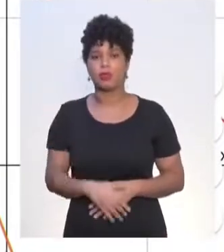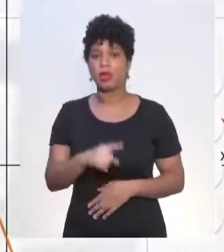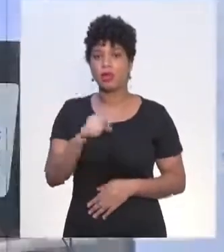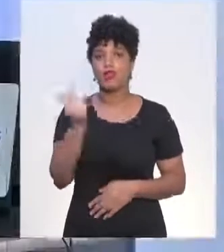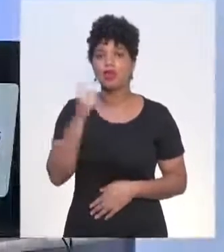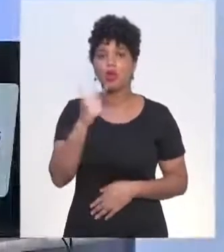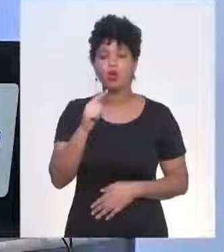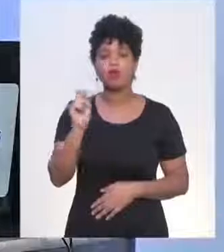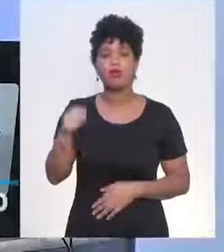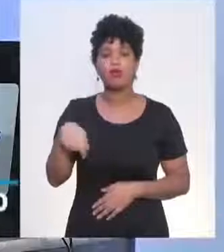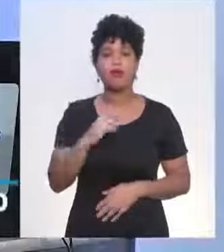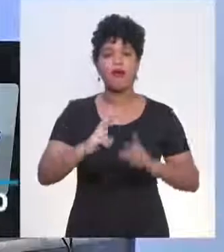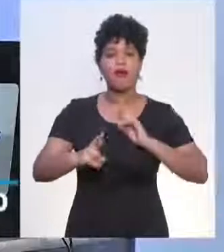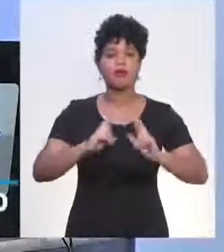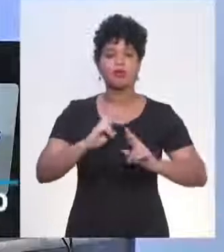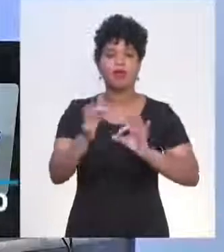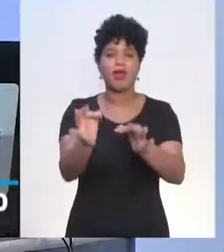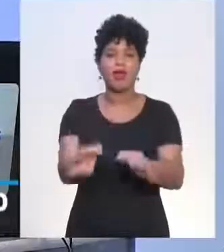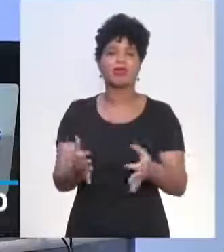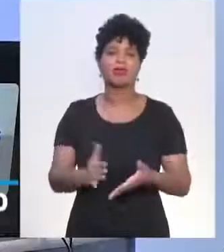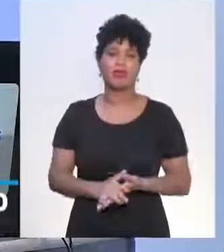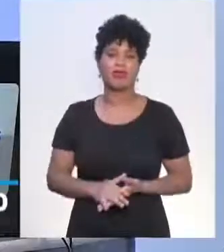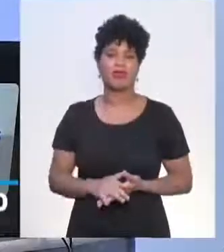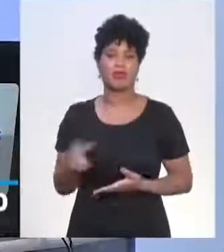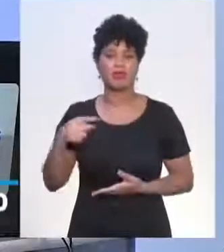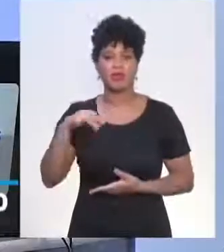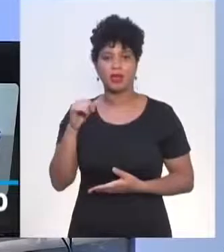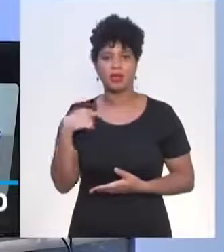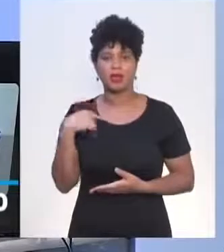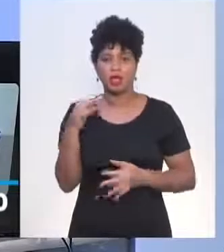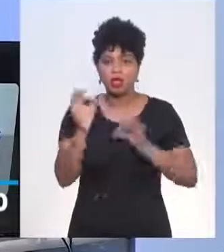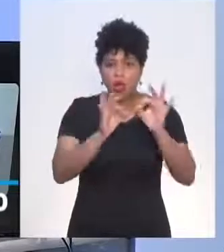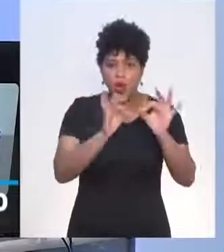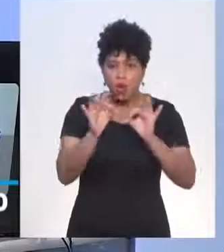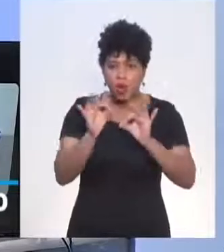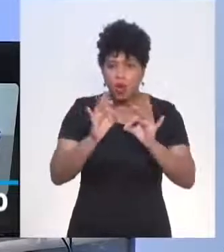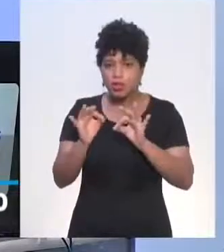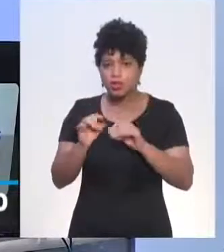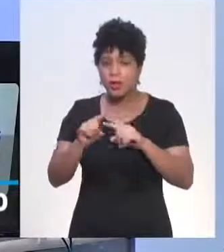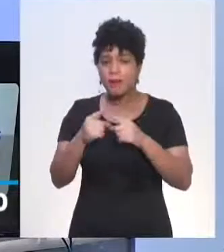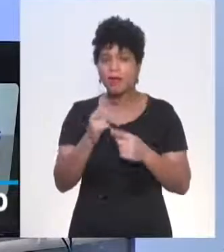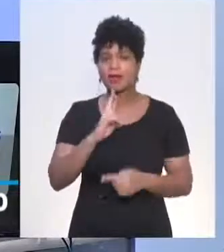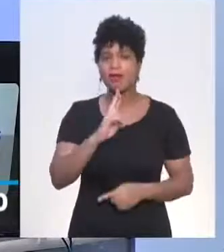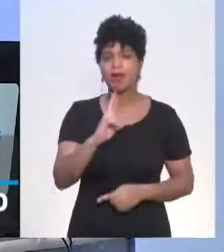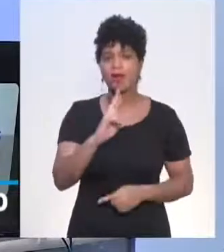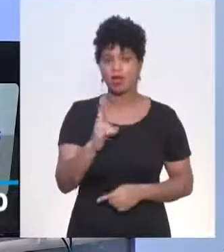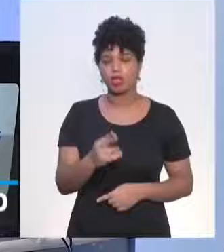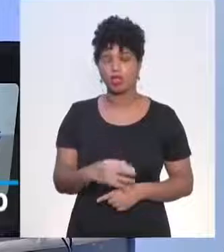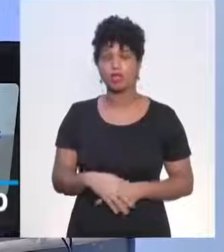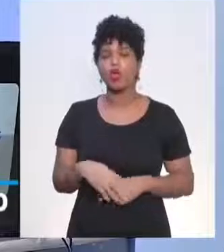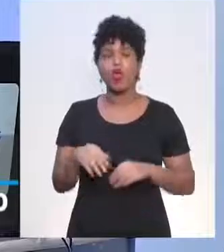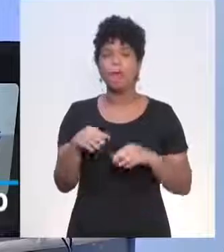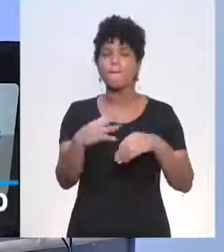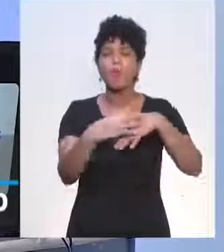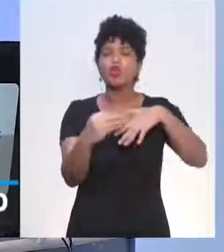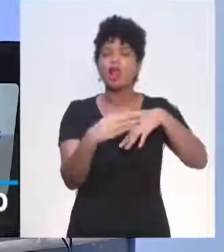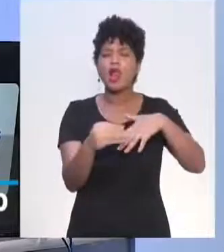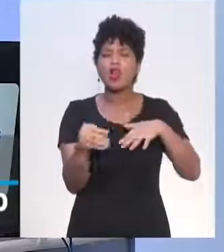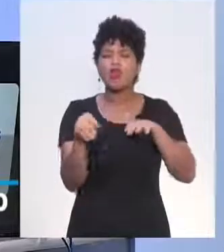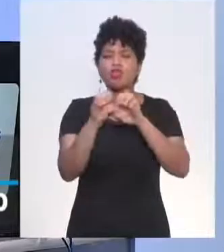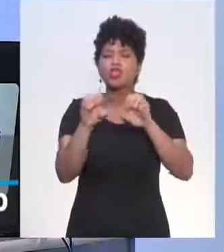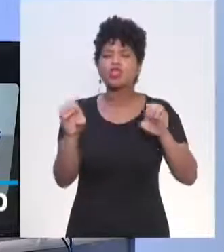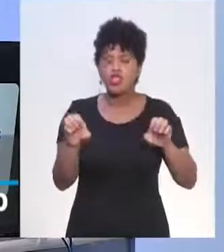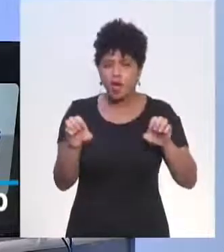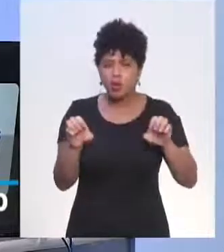consegue resolver, né? Você consegue colocar sempre a resolução desse sistema, né? Desse modelo, fazendo o